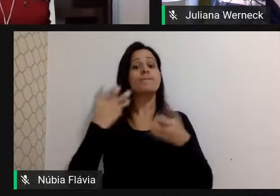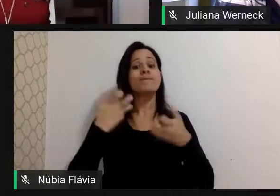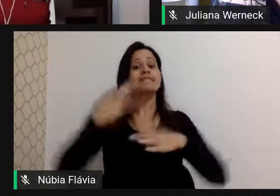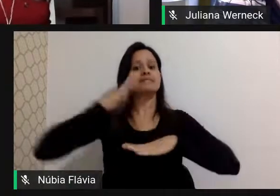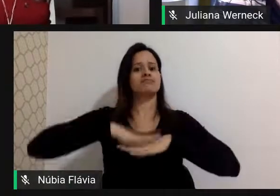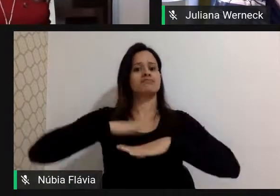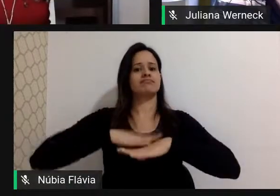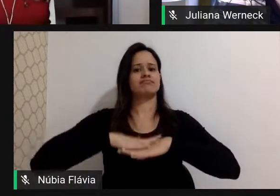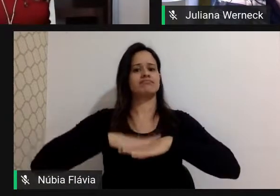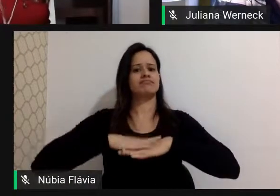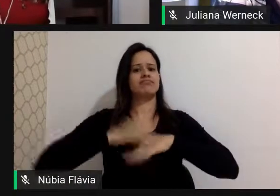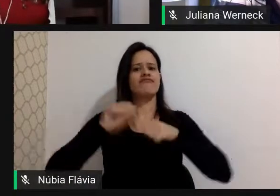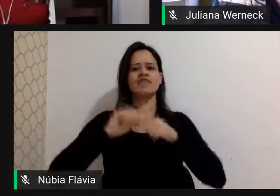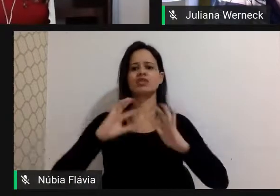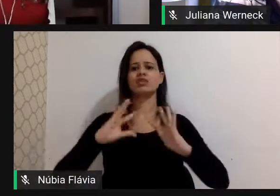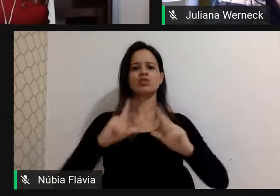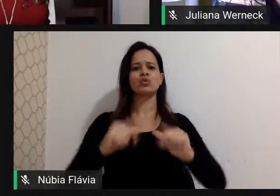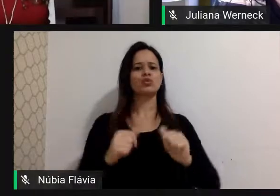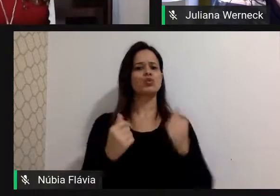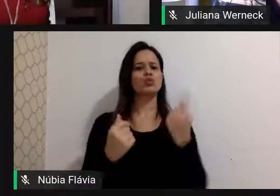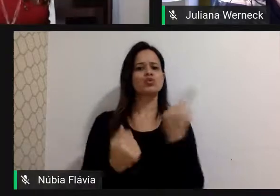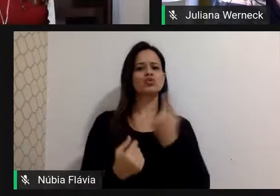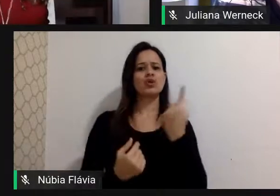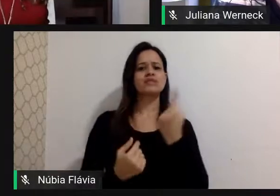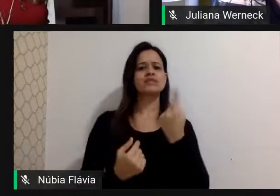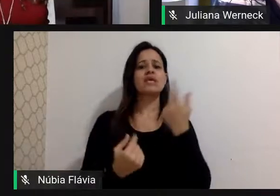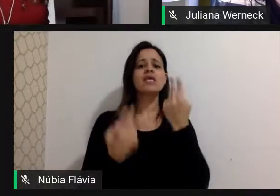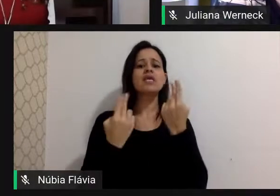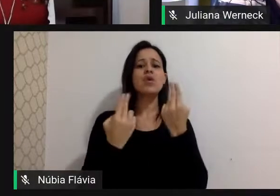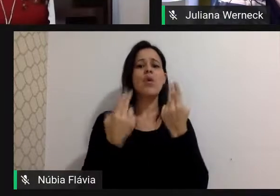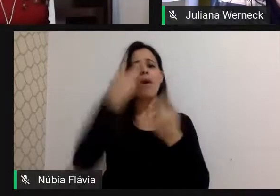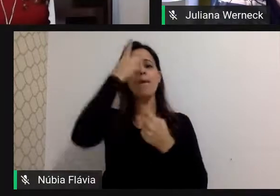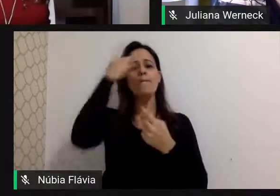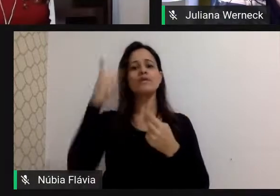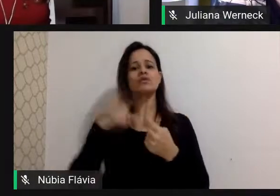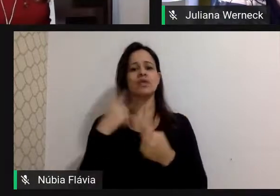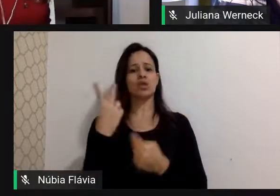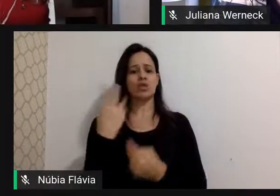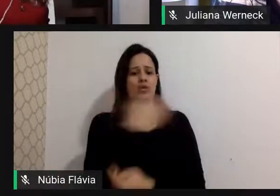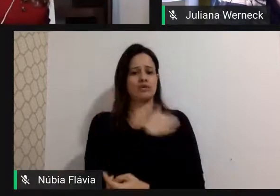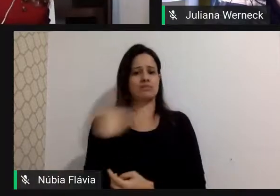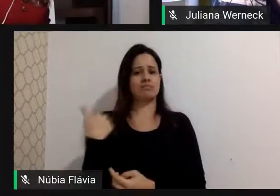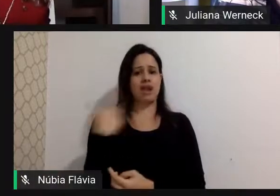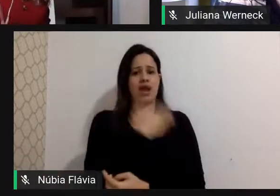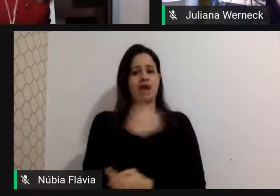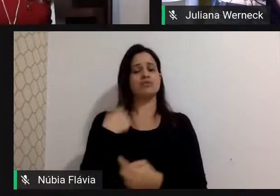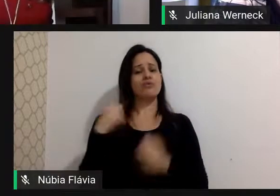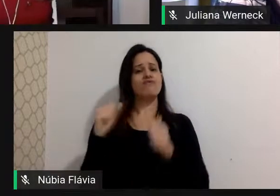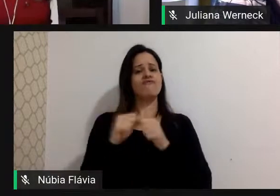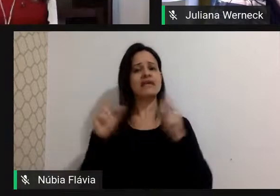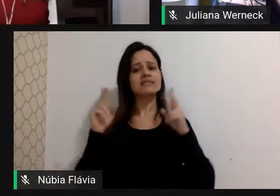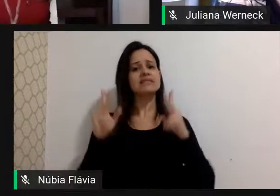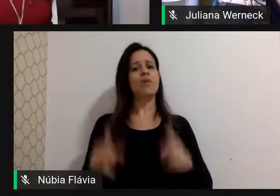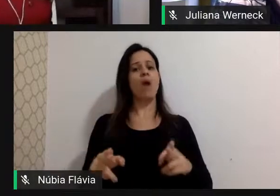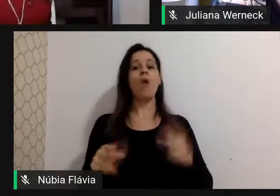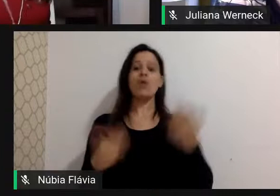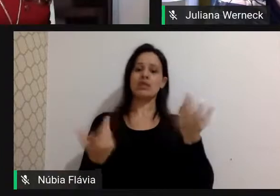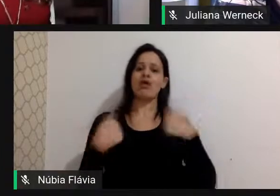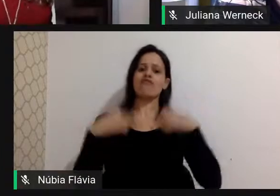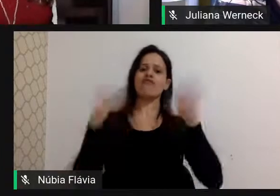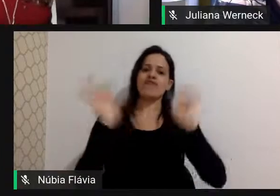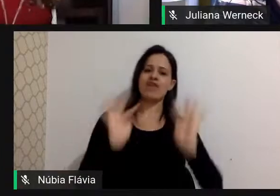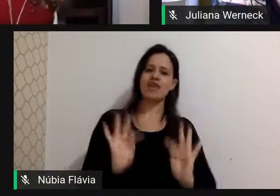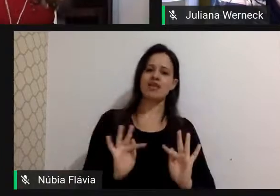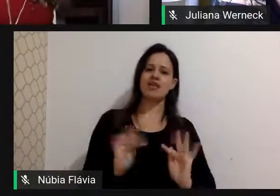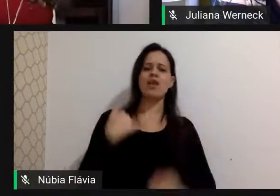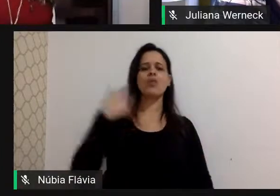pessoa com os 2 braços faz, ali é uma vida ideal para mim, ali eu vou ser feliz. E eu percebi, lógico, que eu sabia que do dia para a noite eu